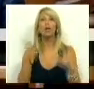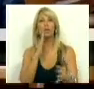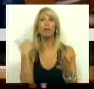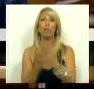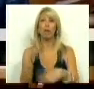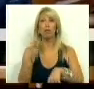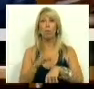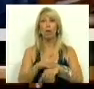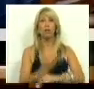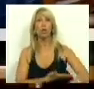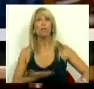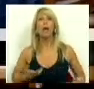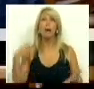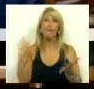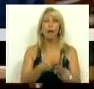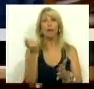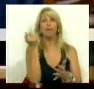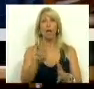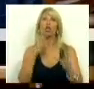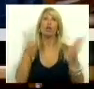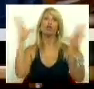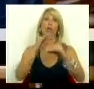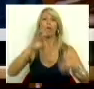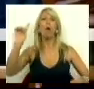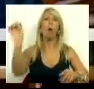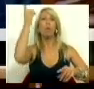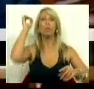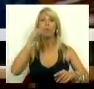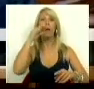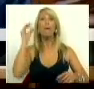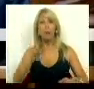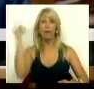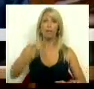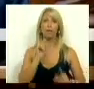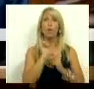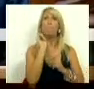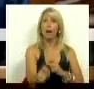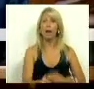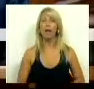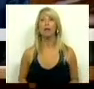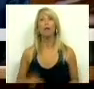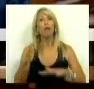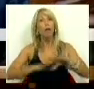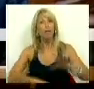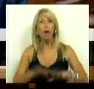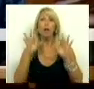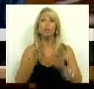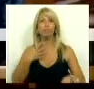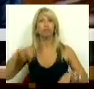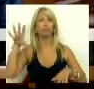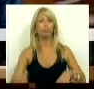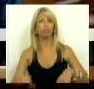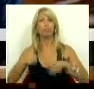e os desempregados a pagar a taxa extraordinária que deveria ser paga pelos bancos, que procede a um verdadeiro confisco a quem